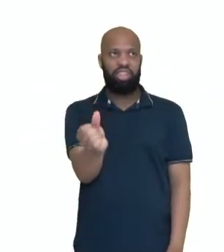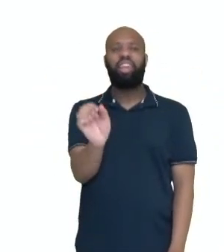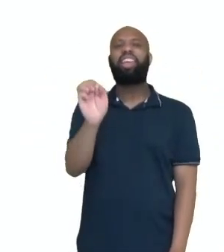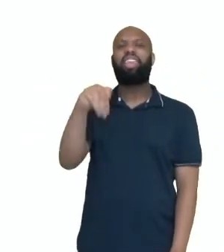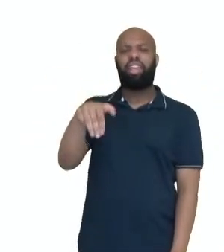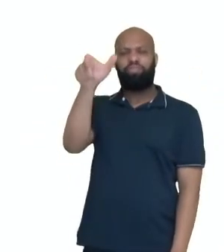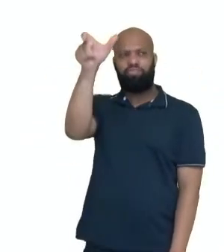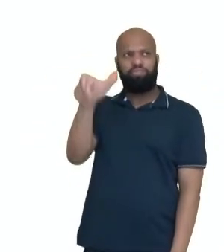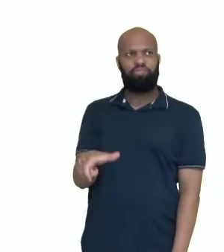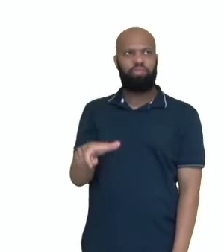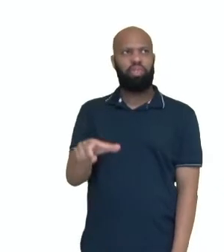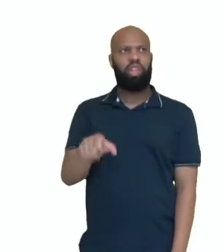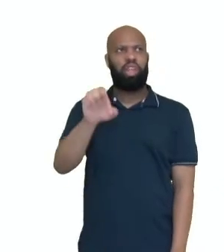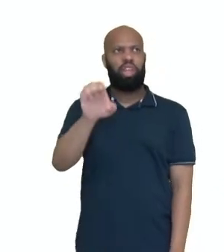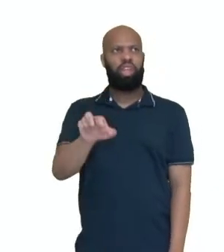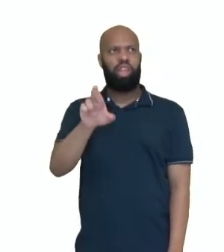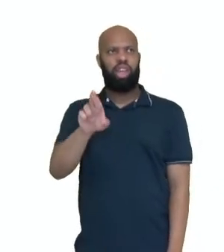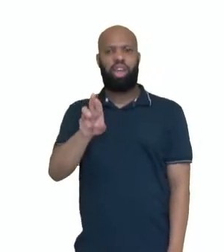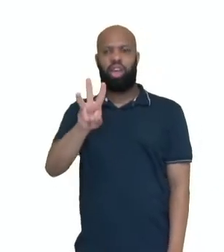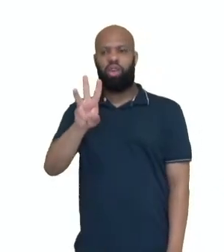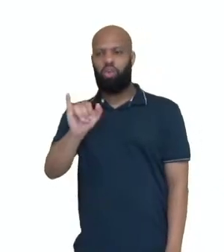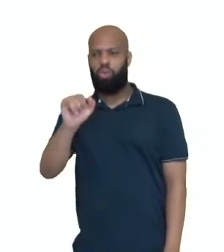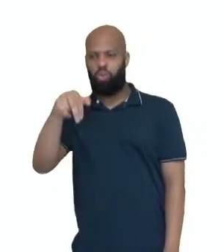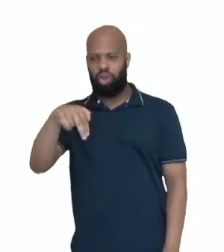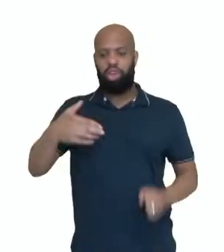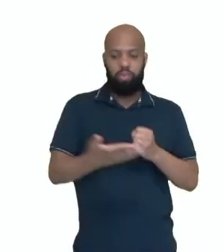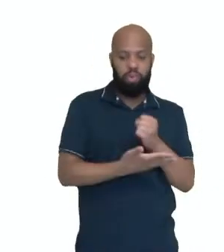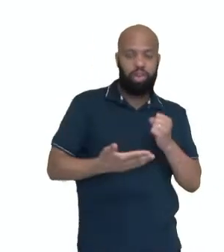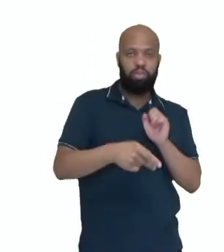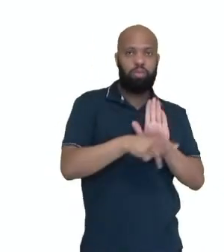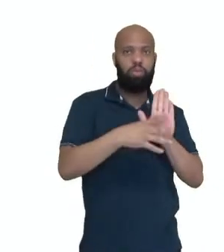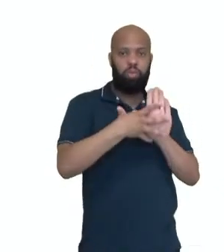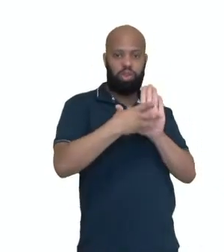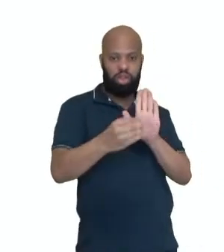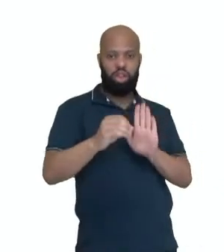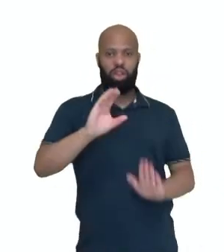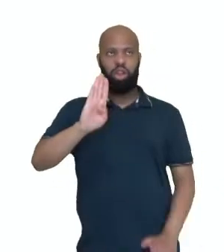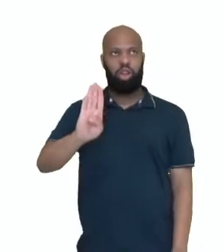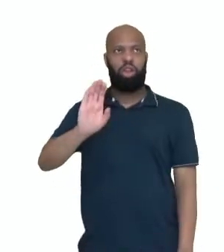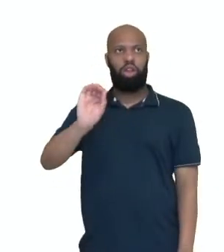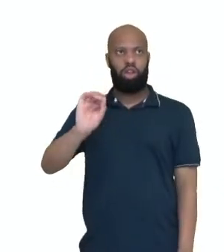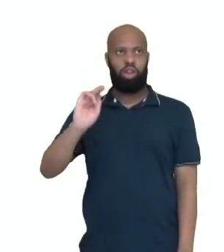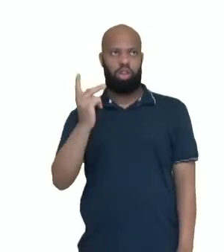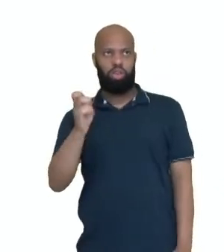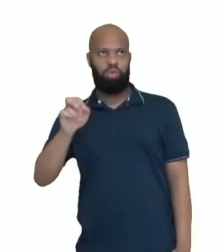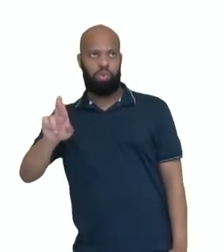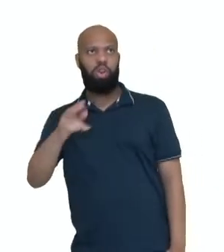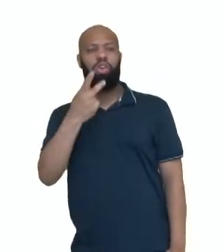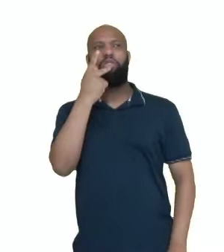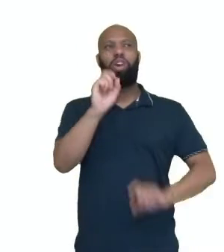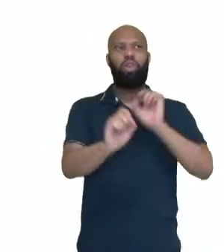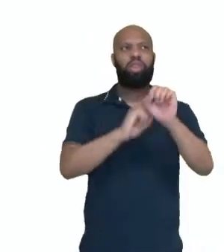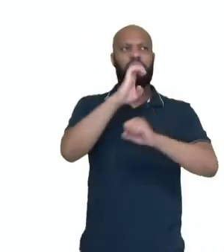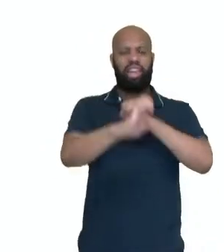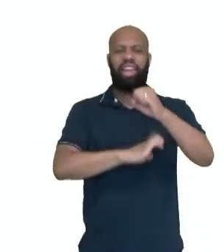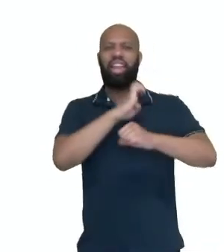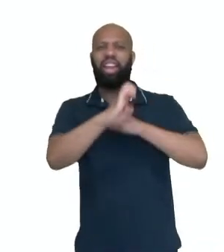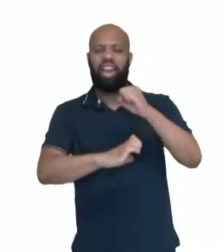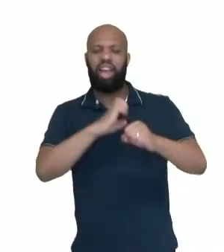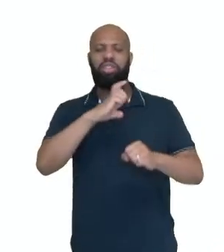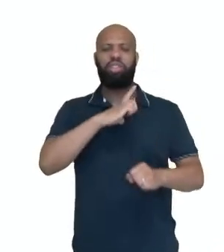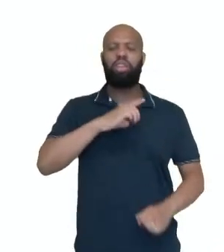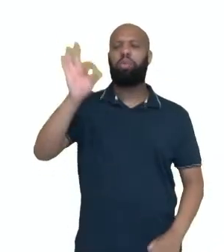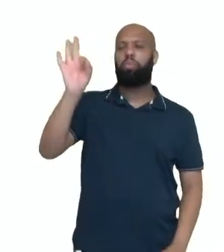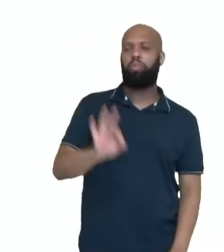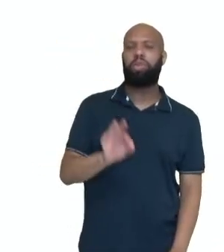por Erwin Schrödinger, com base no modelo atômico de Bohr. O modelo do Schrödinger diz que os elétrons possuem uma probabilidade